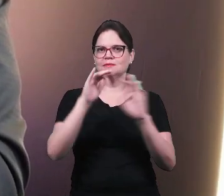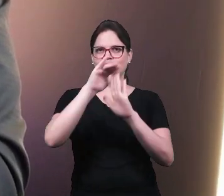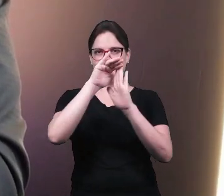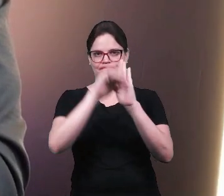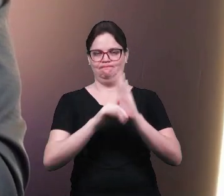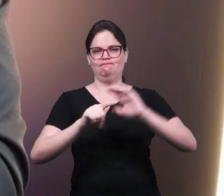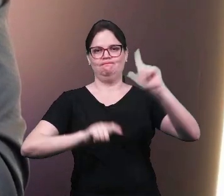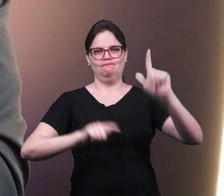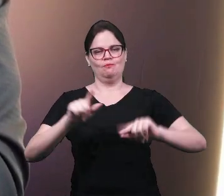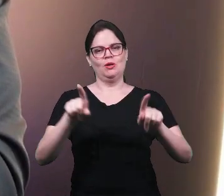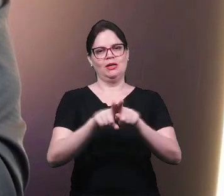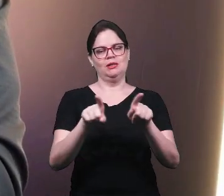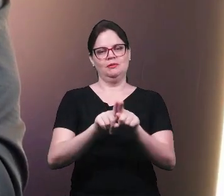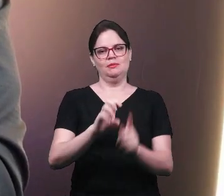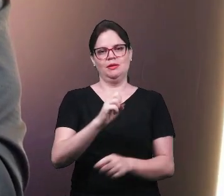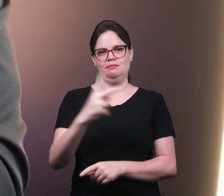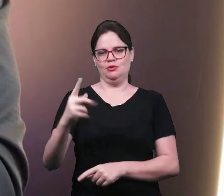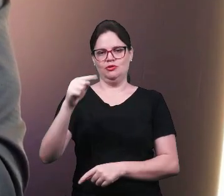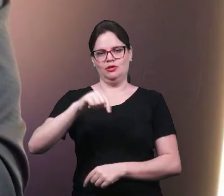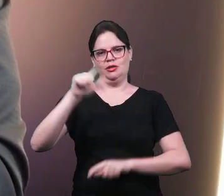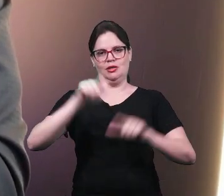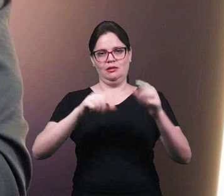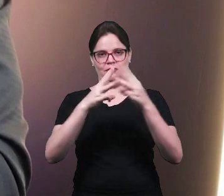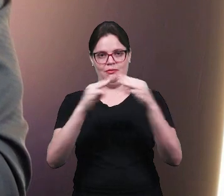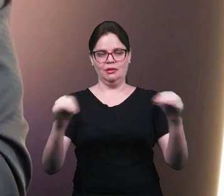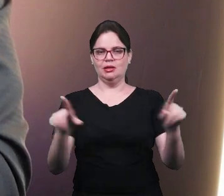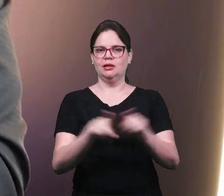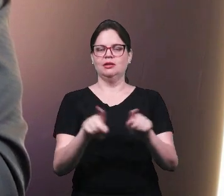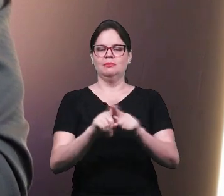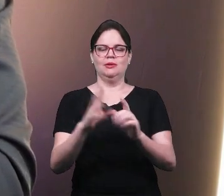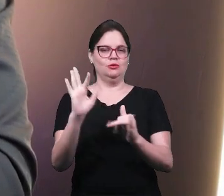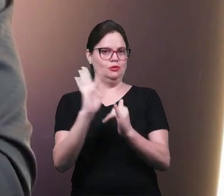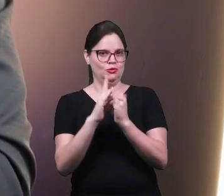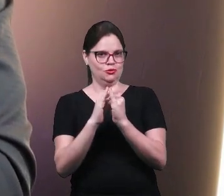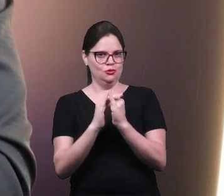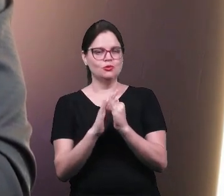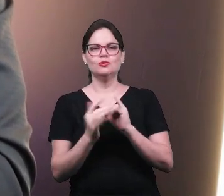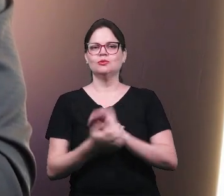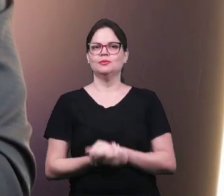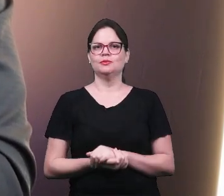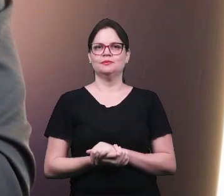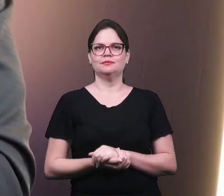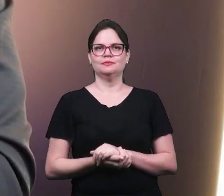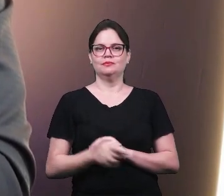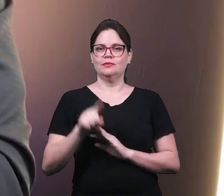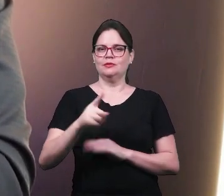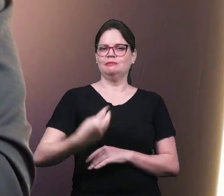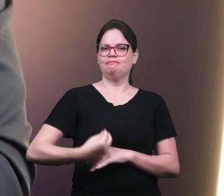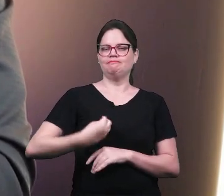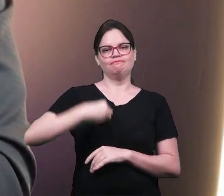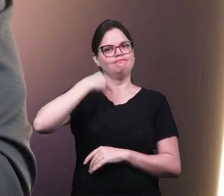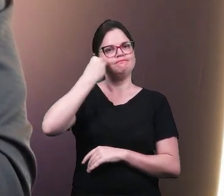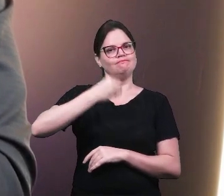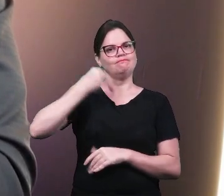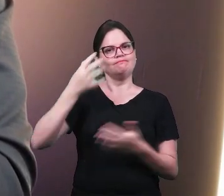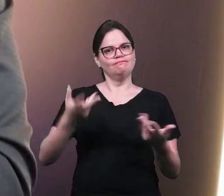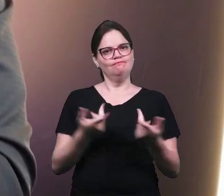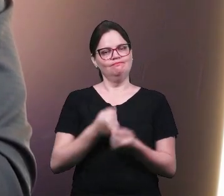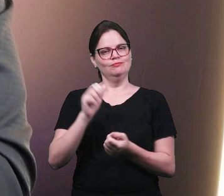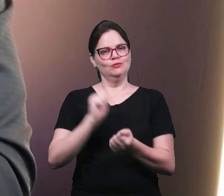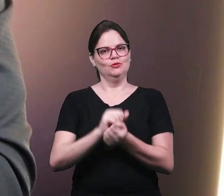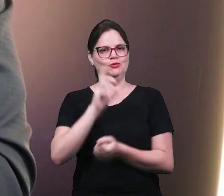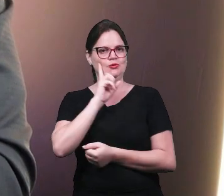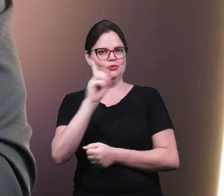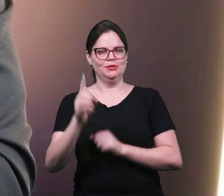assistindo aos nossos episódios pela TV Manaim, pelo canal do YouTube, e que possa viver esta experiência com Deus,